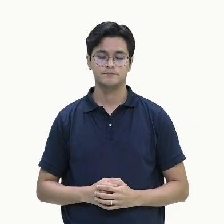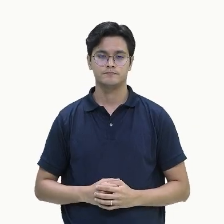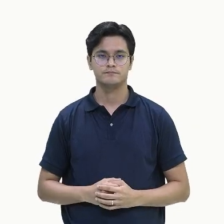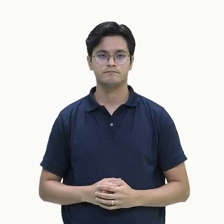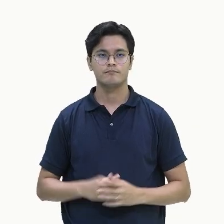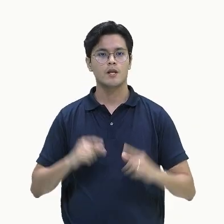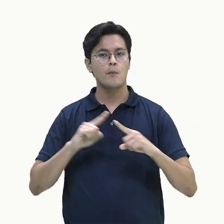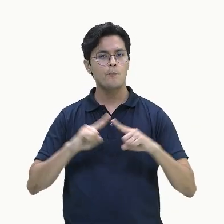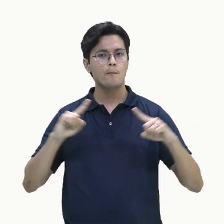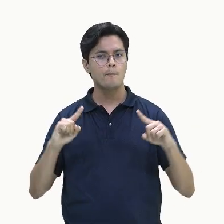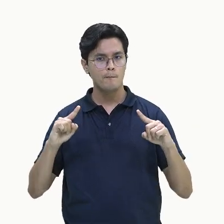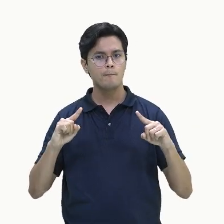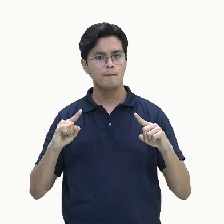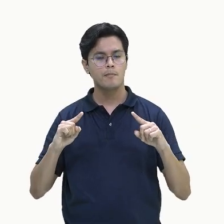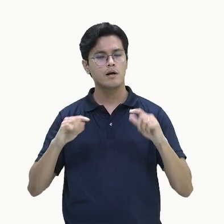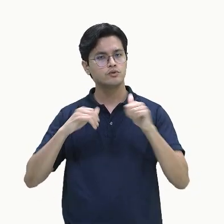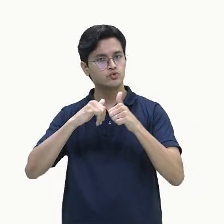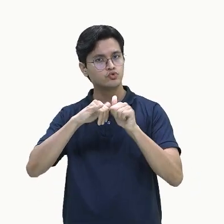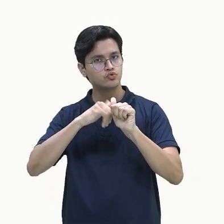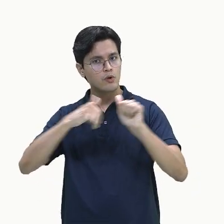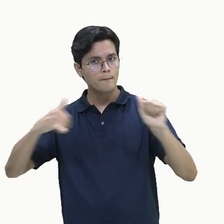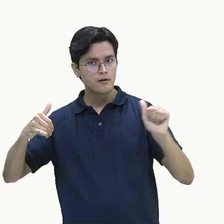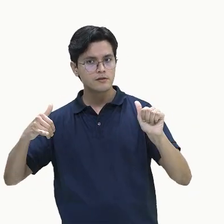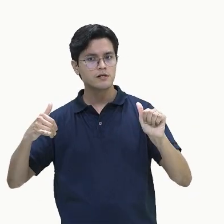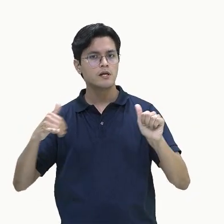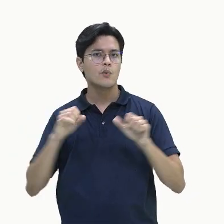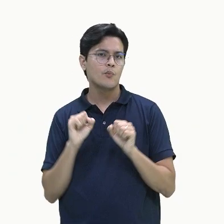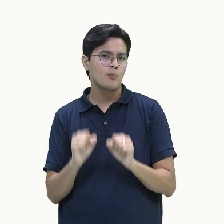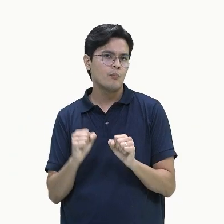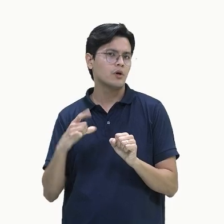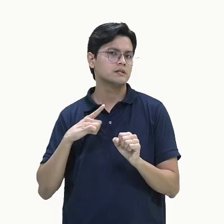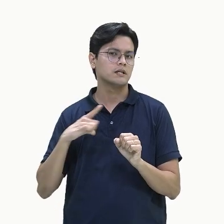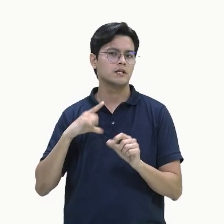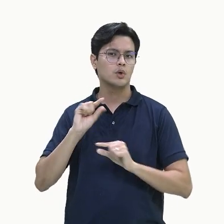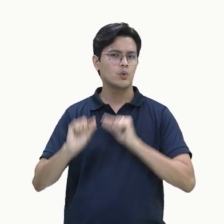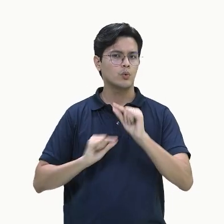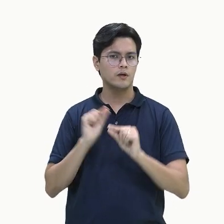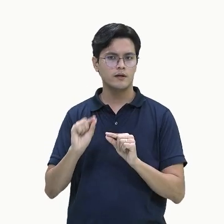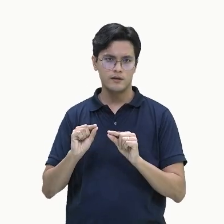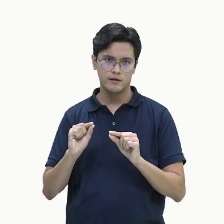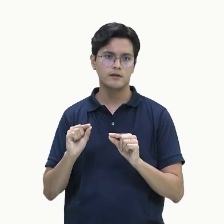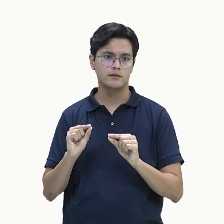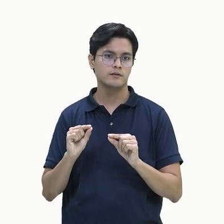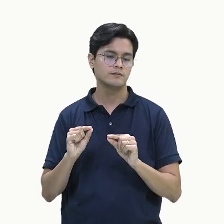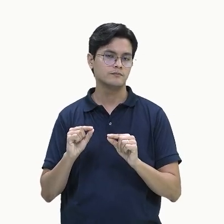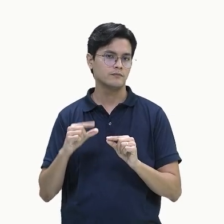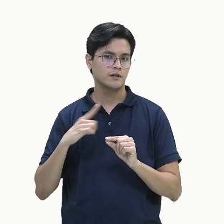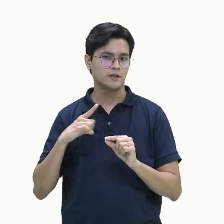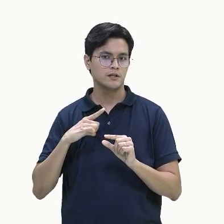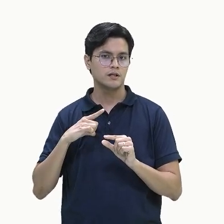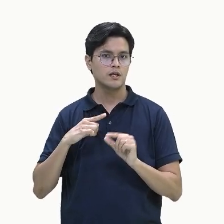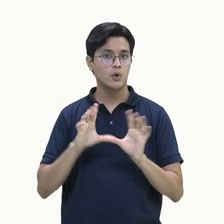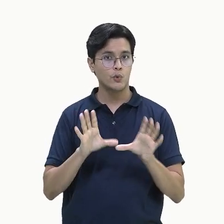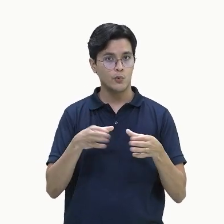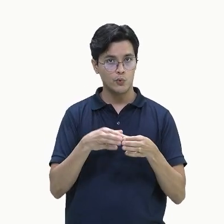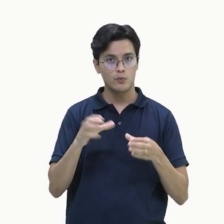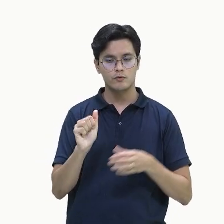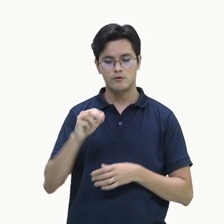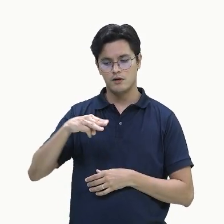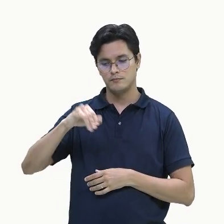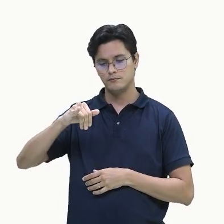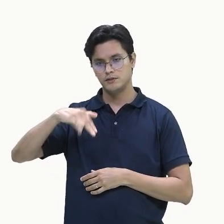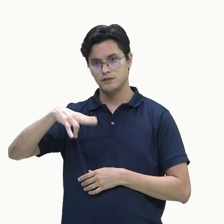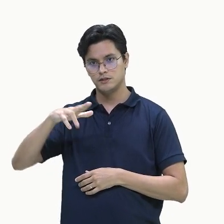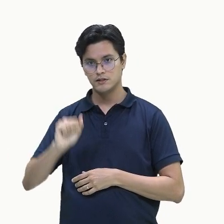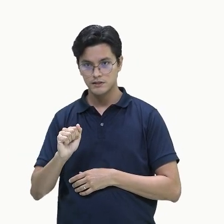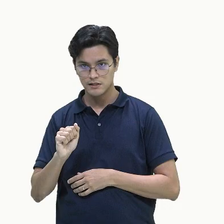Só que esse aminoácido, ele pode apresentar, por ter, né, o grupo amina, que o grupo